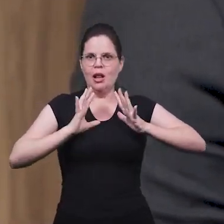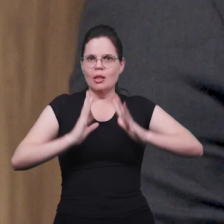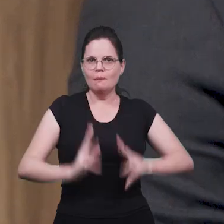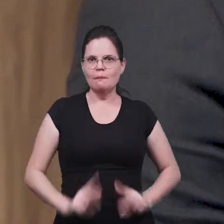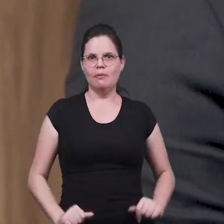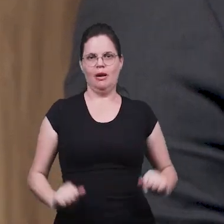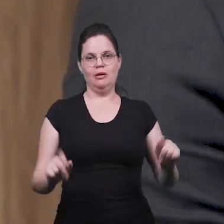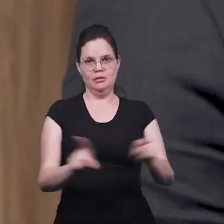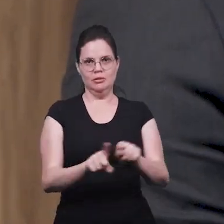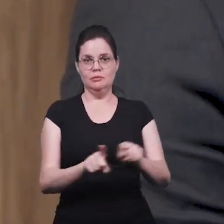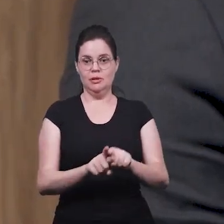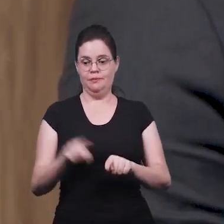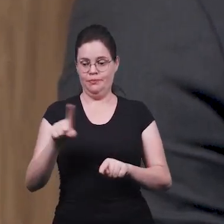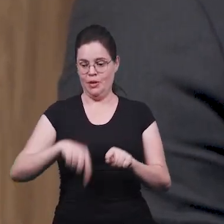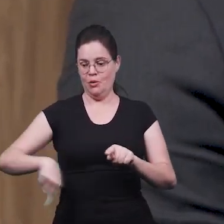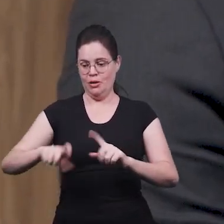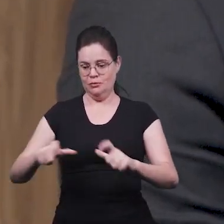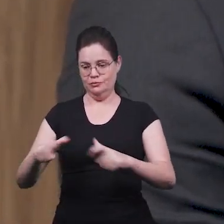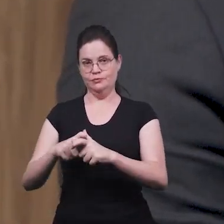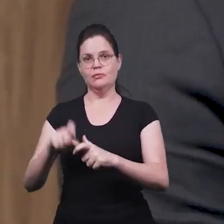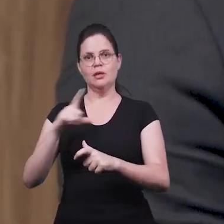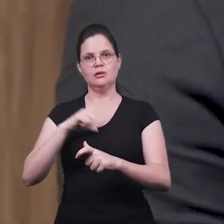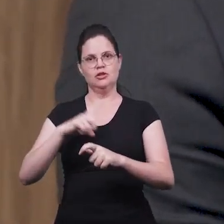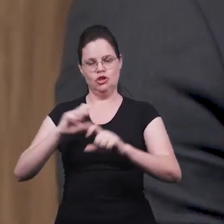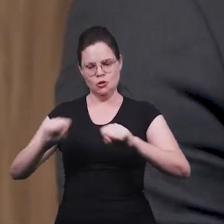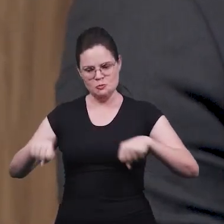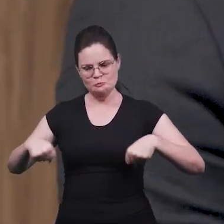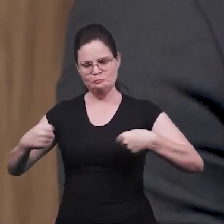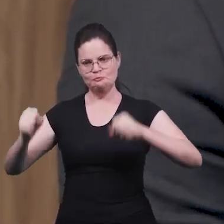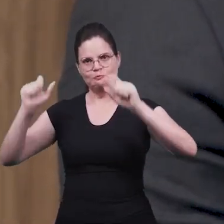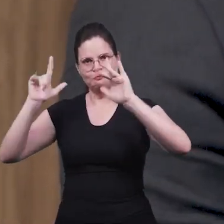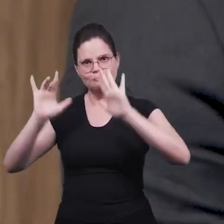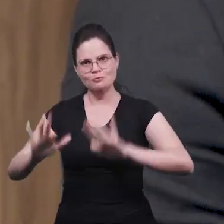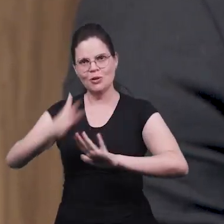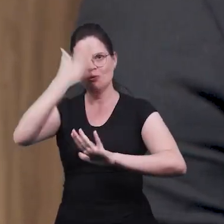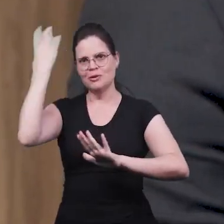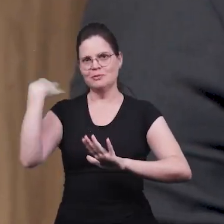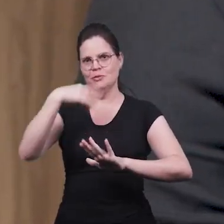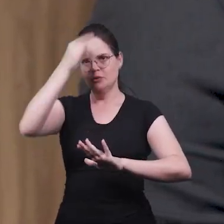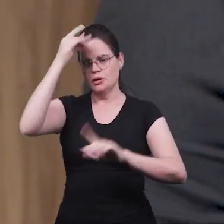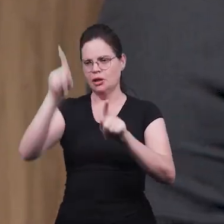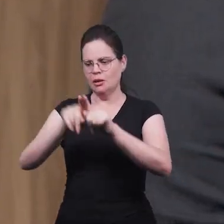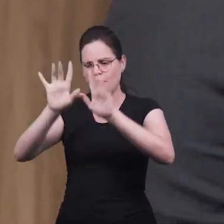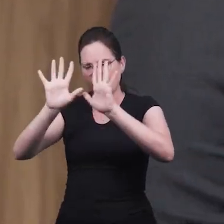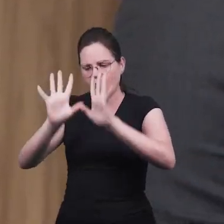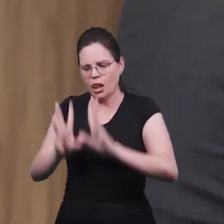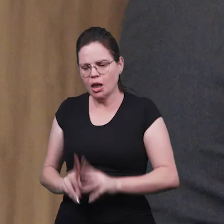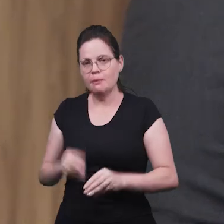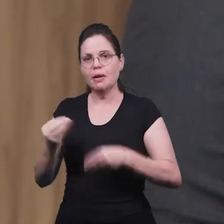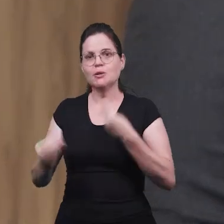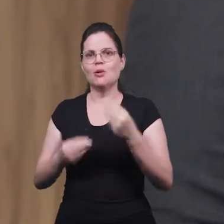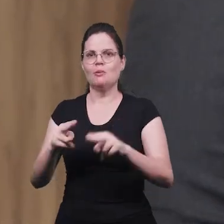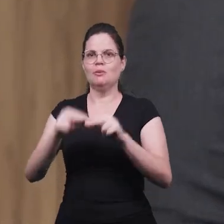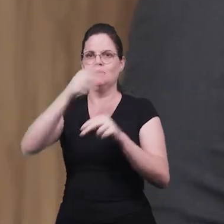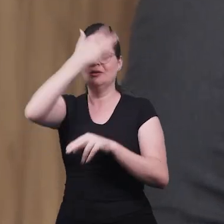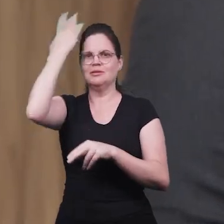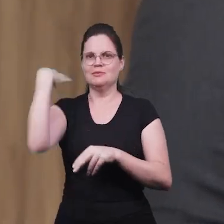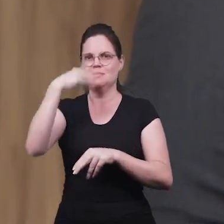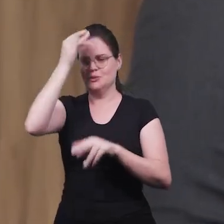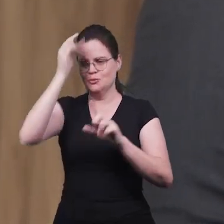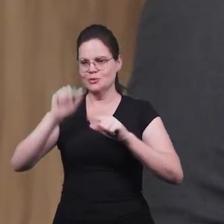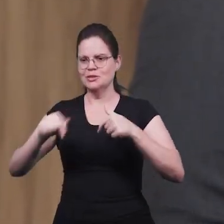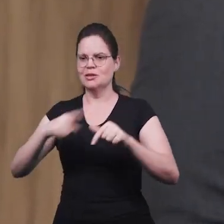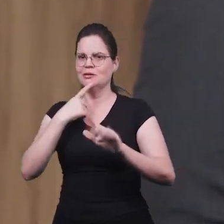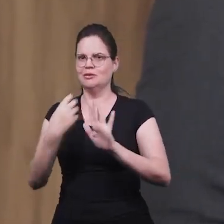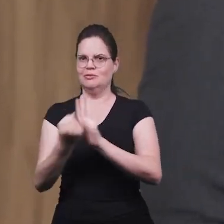ali, esse remanescente, estava sendo alimentado pelo Espírito Santo e purificado pelo Espírito Santo, os rins e o coração. E